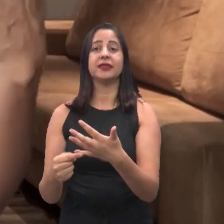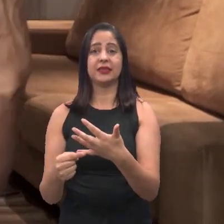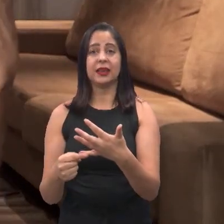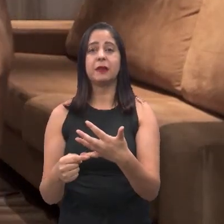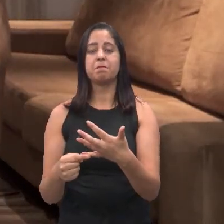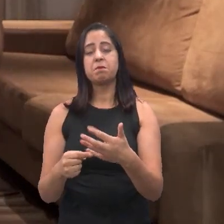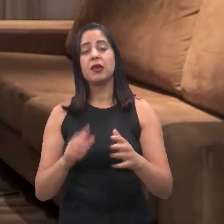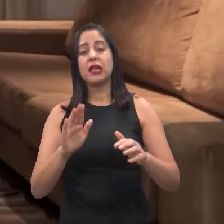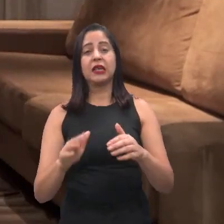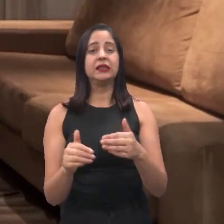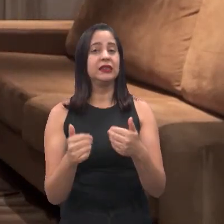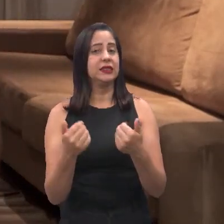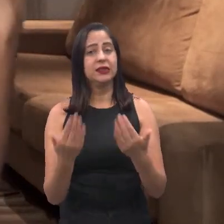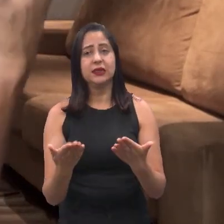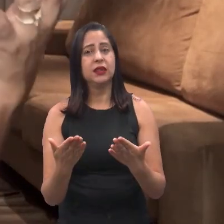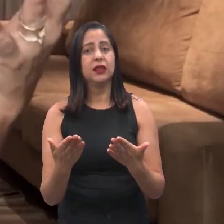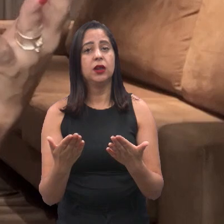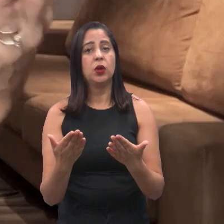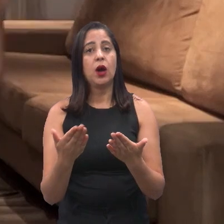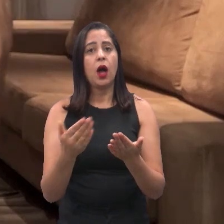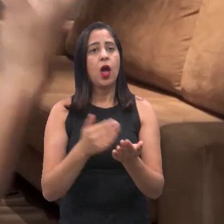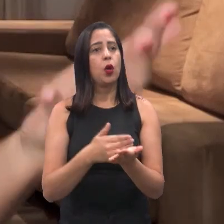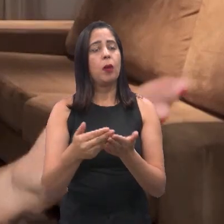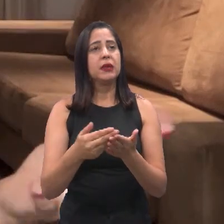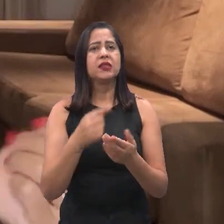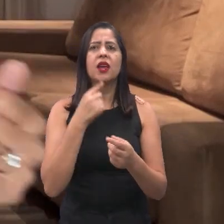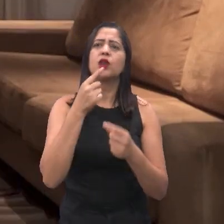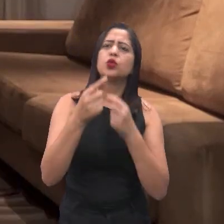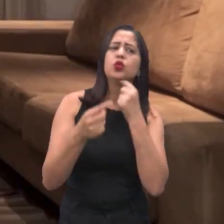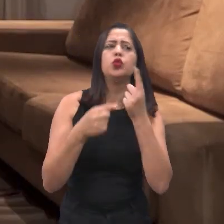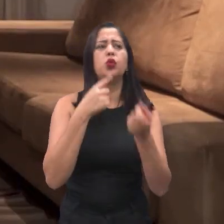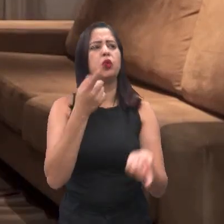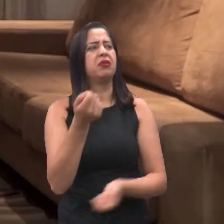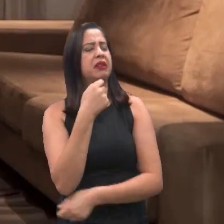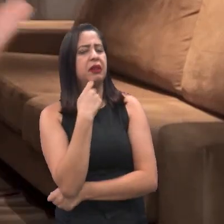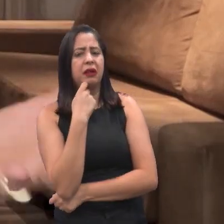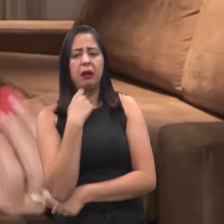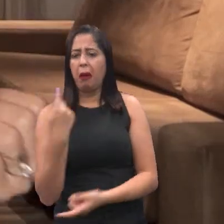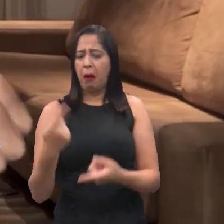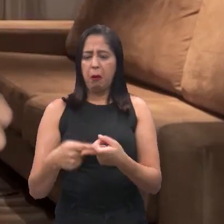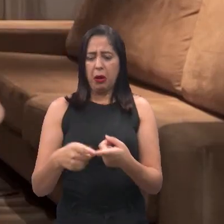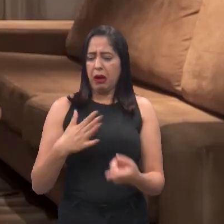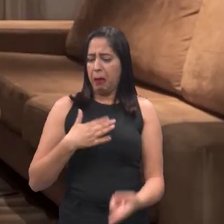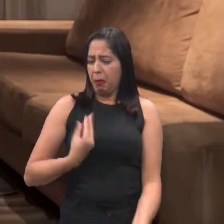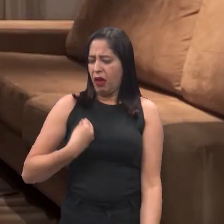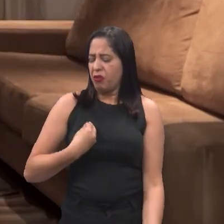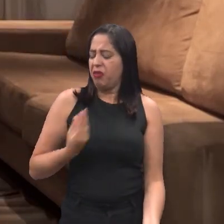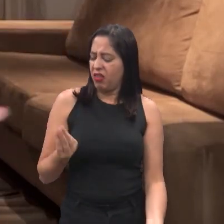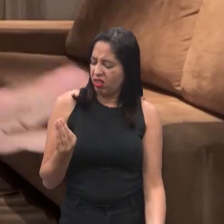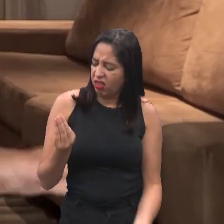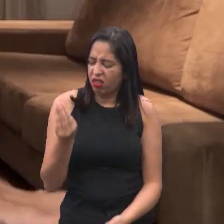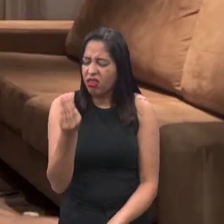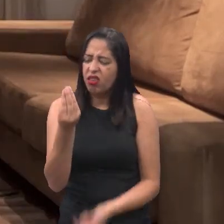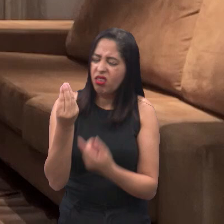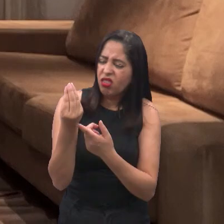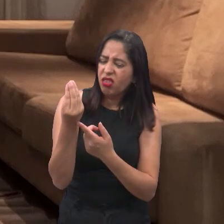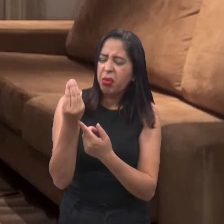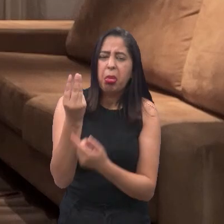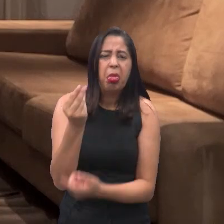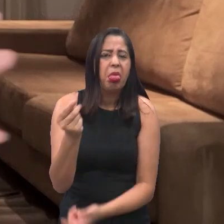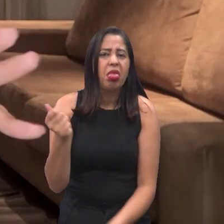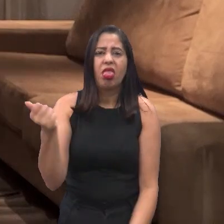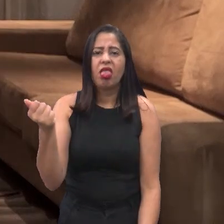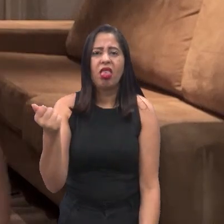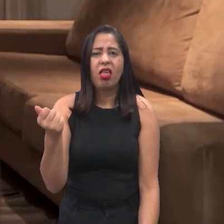tal ponto de questionar: por que eu estou aqui nessa vida? Para que eu vivo? Minha vida não tá legal.